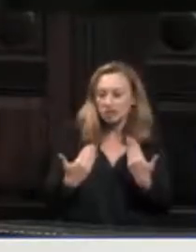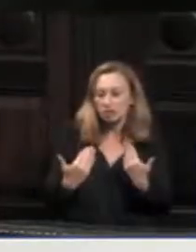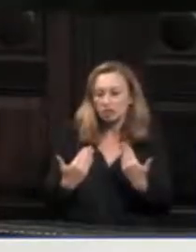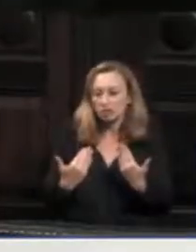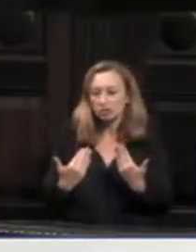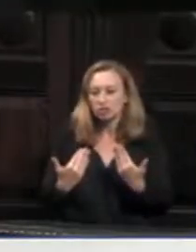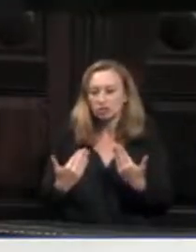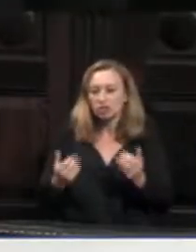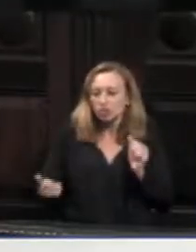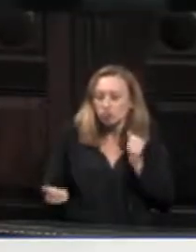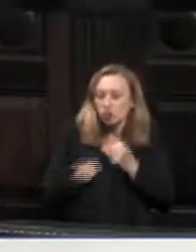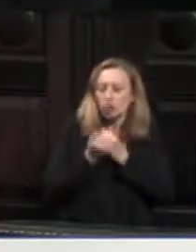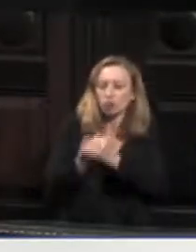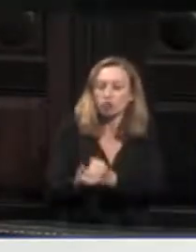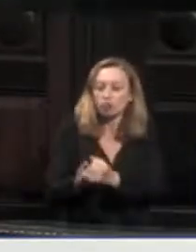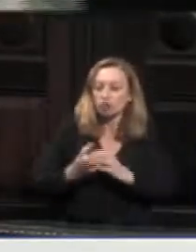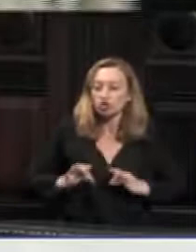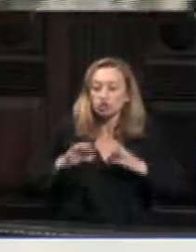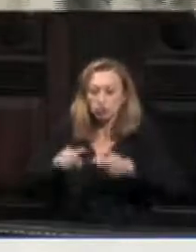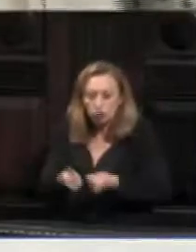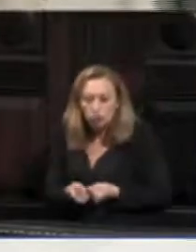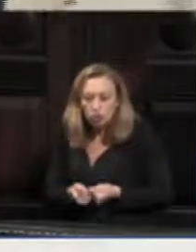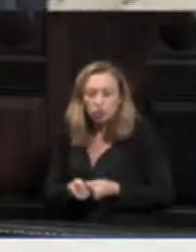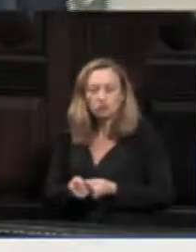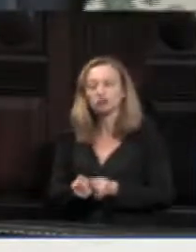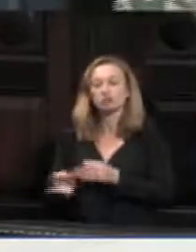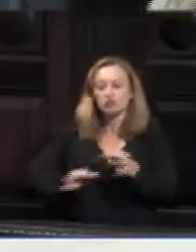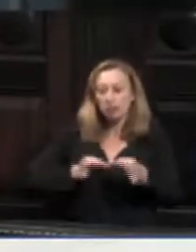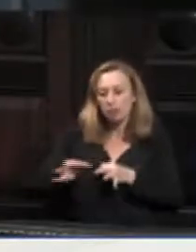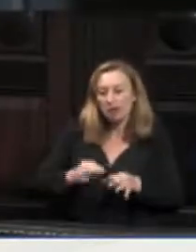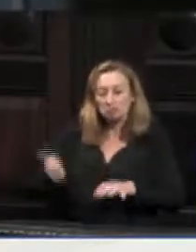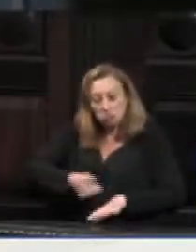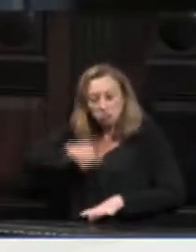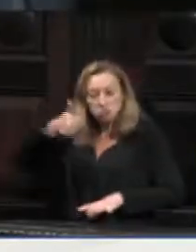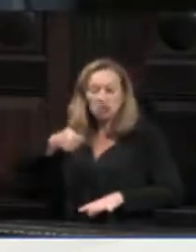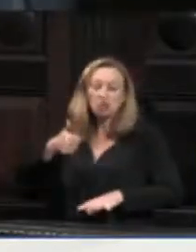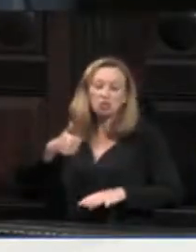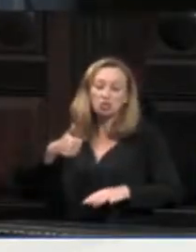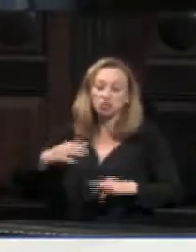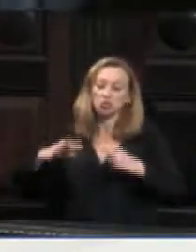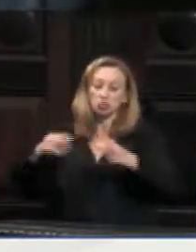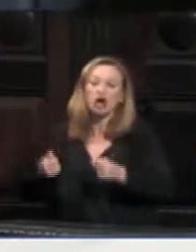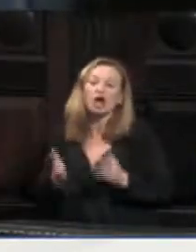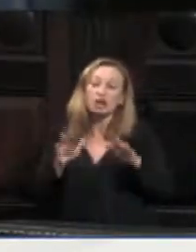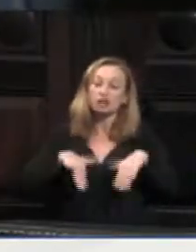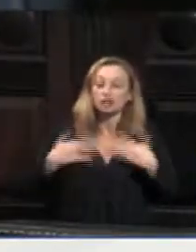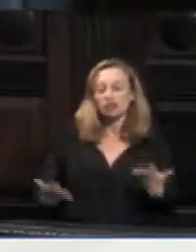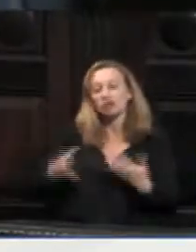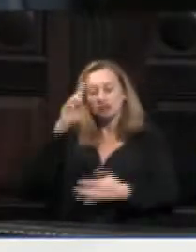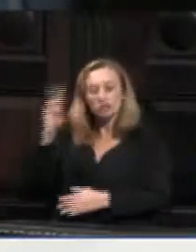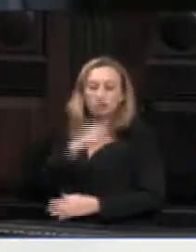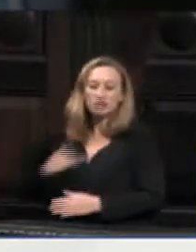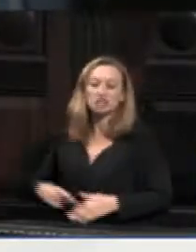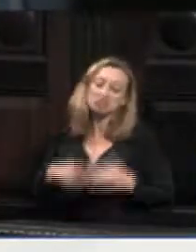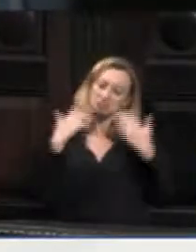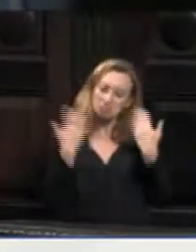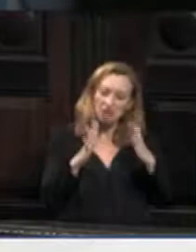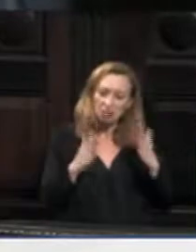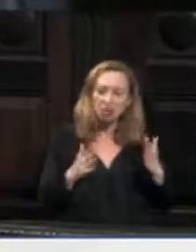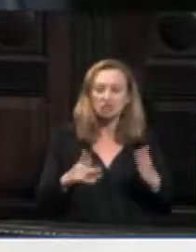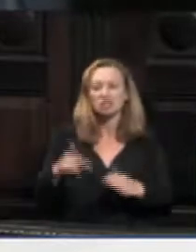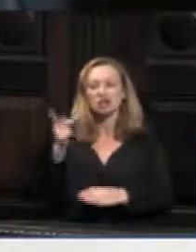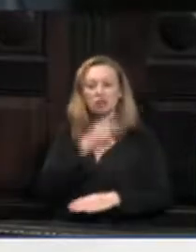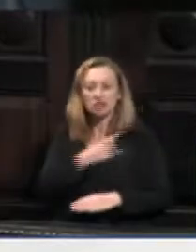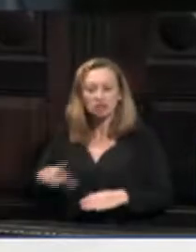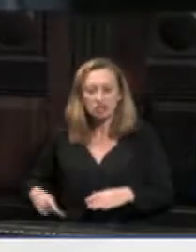a participação popular melhorou, a eficácia melhorou. Então, presidente, eu queria louvar a Vossa Excelência que botou para votar